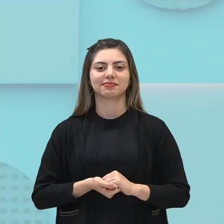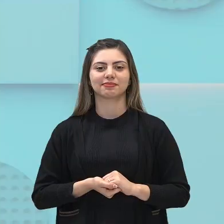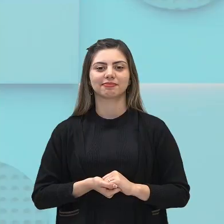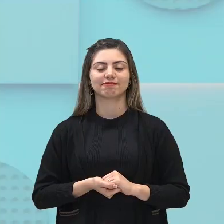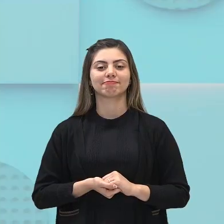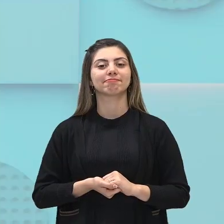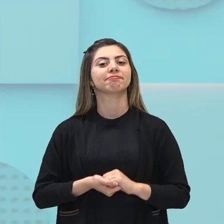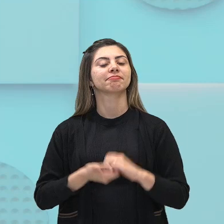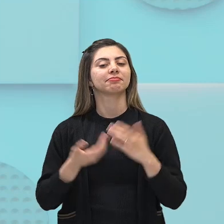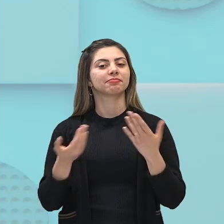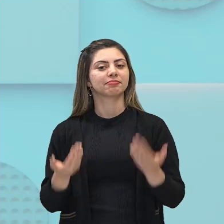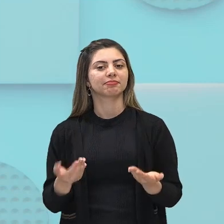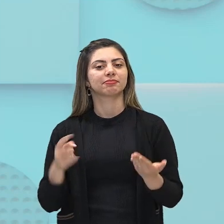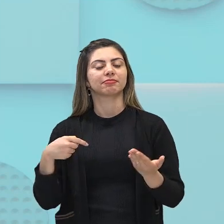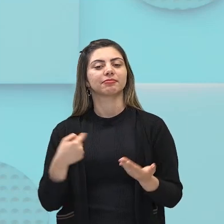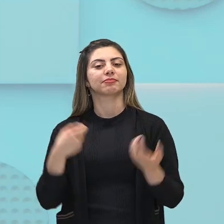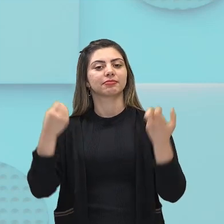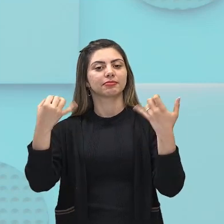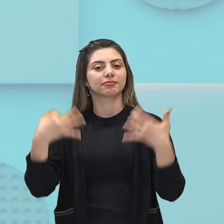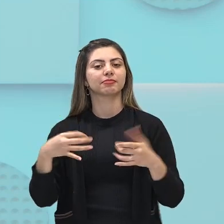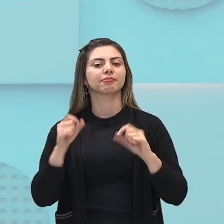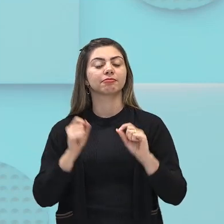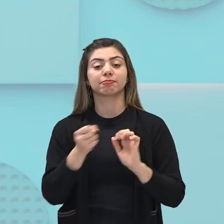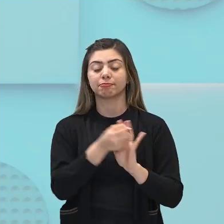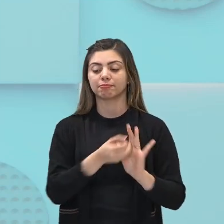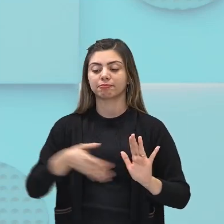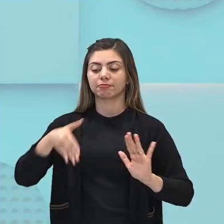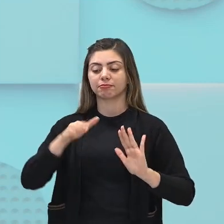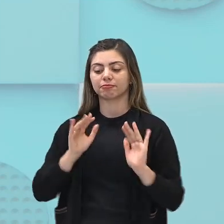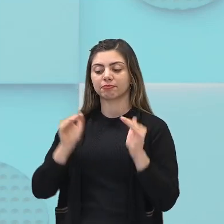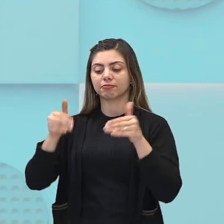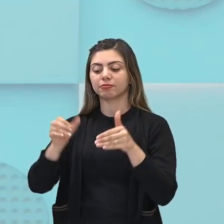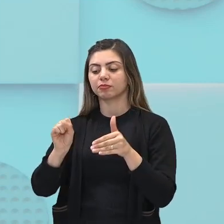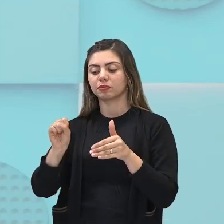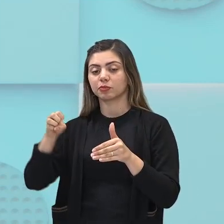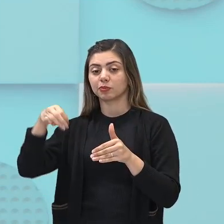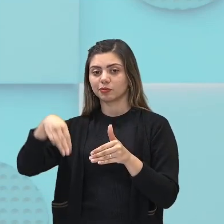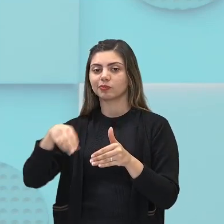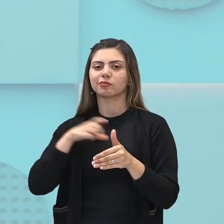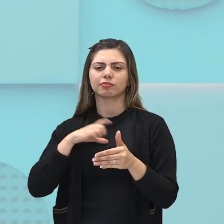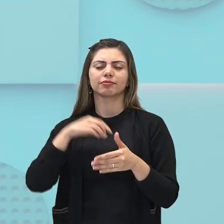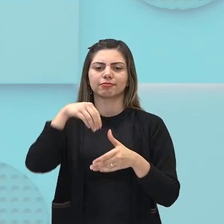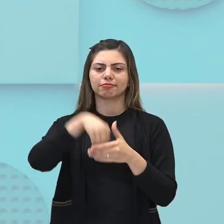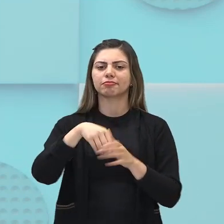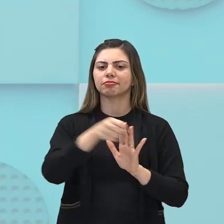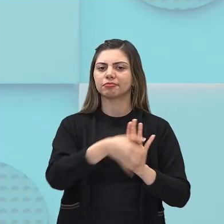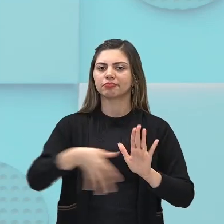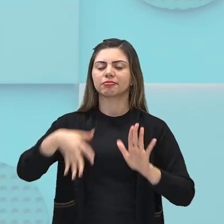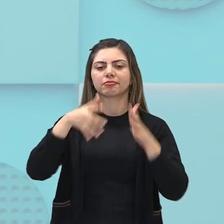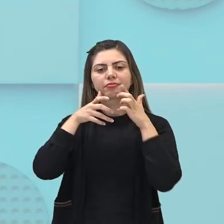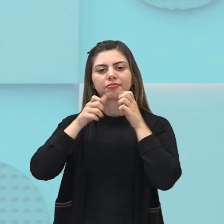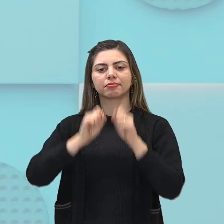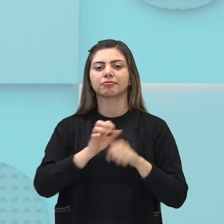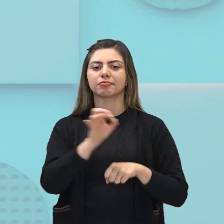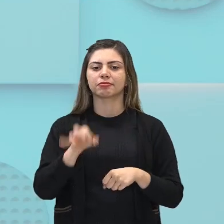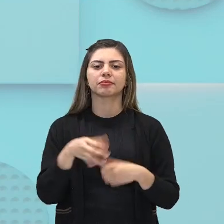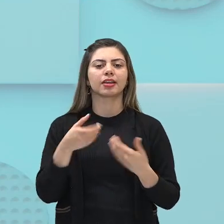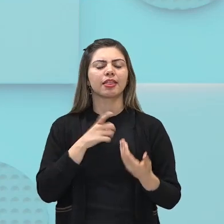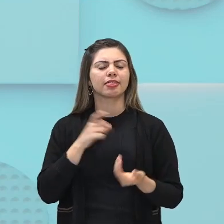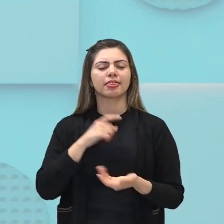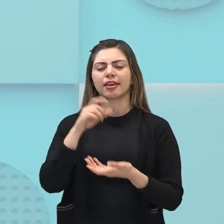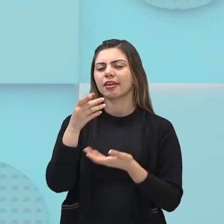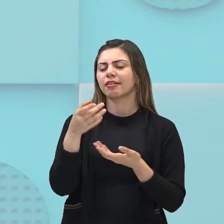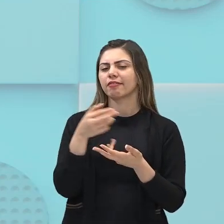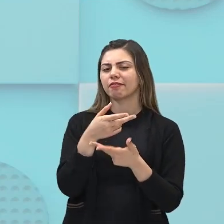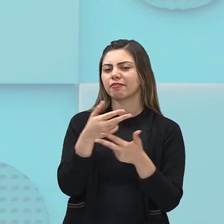Se nós vamos falar sobre figuras de som, que está dentro das figuras de linguagem, tudo a ver com retórica, com estética,